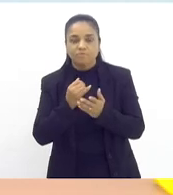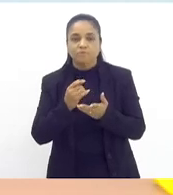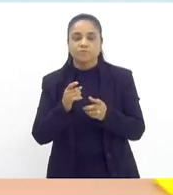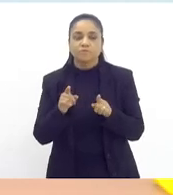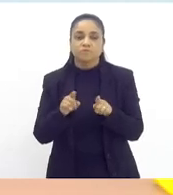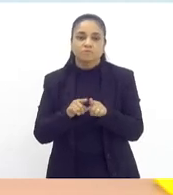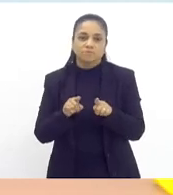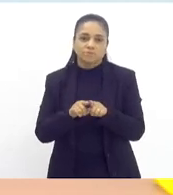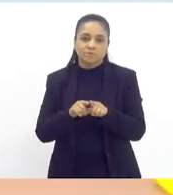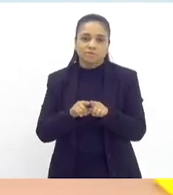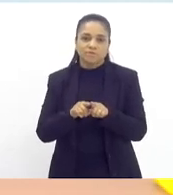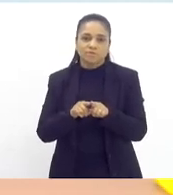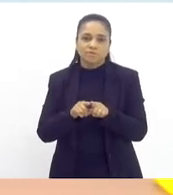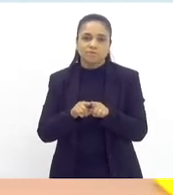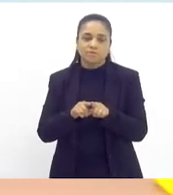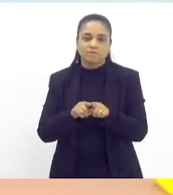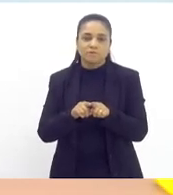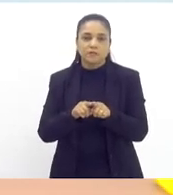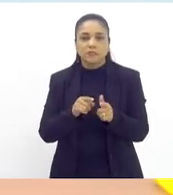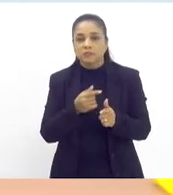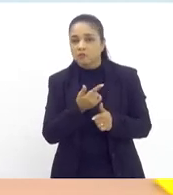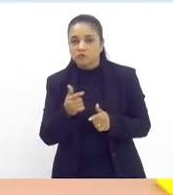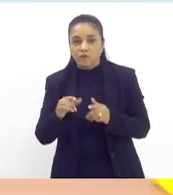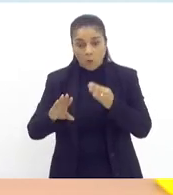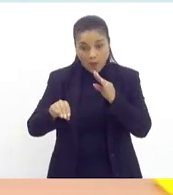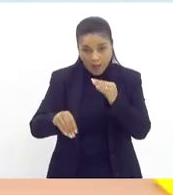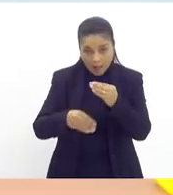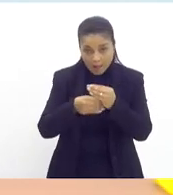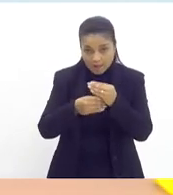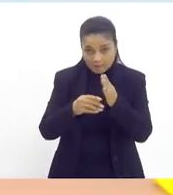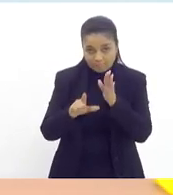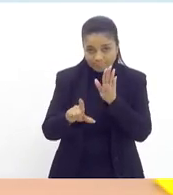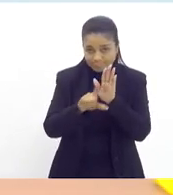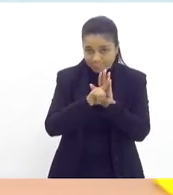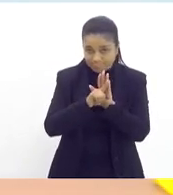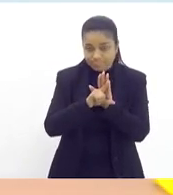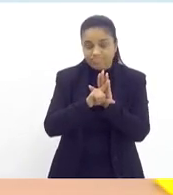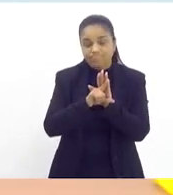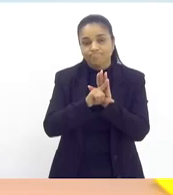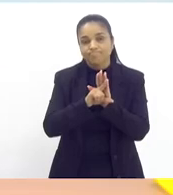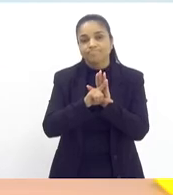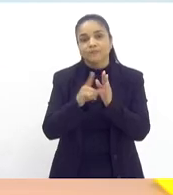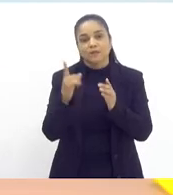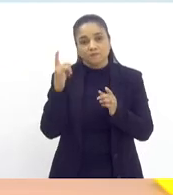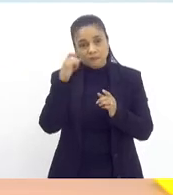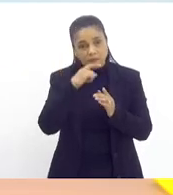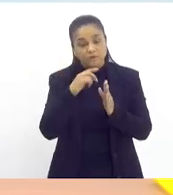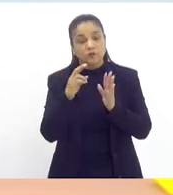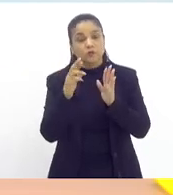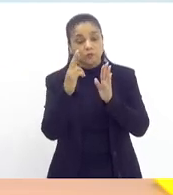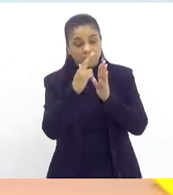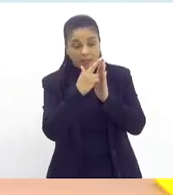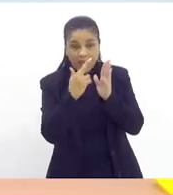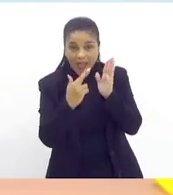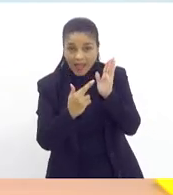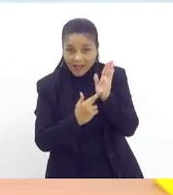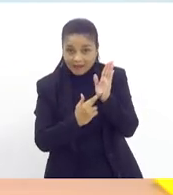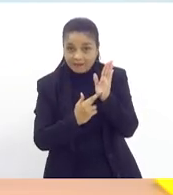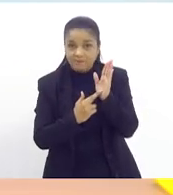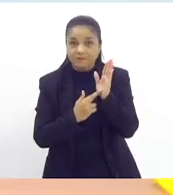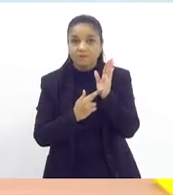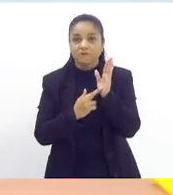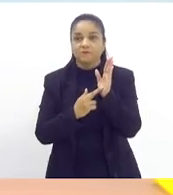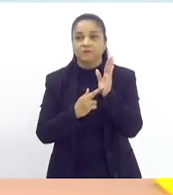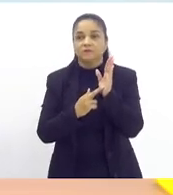já se coloca-se lá que, enquanto não tiver uma lei complementar, se define os critérios para a tributação no caso de ou doadores